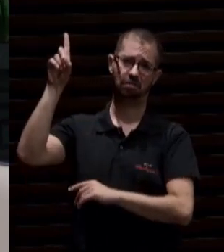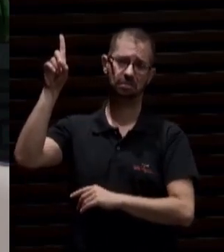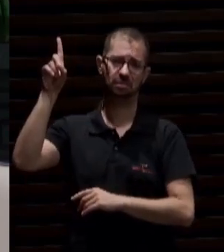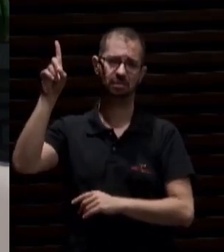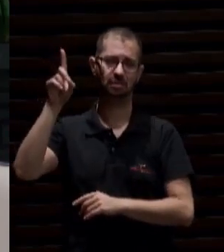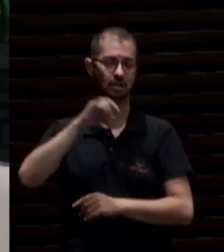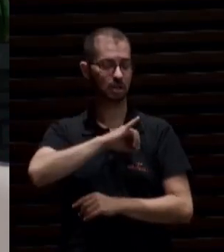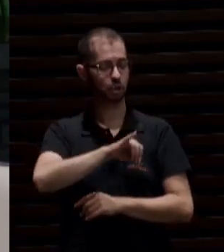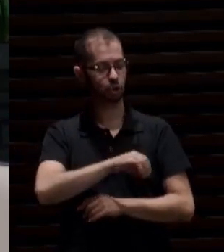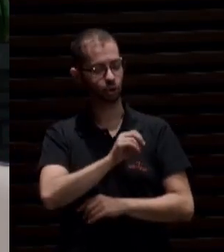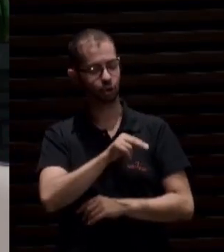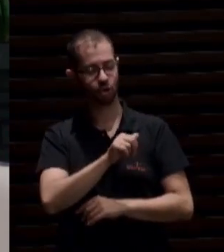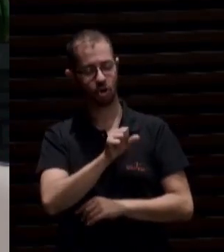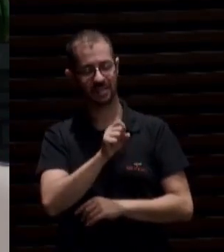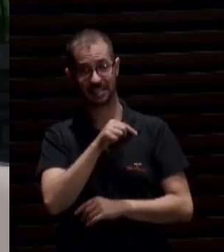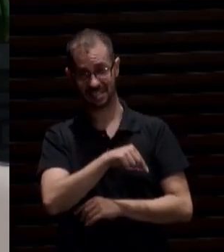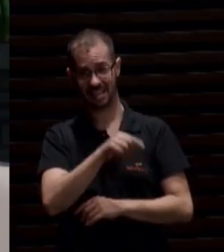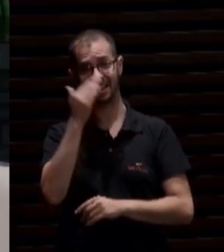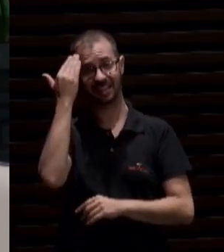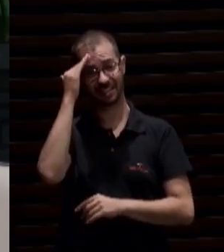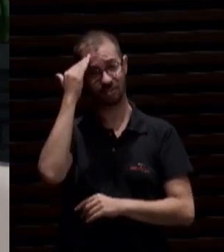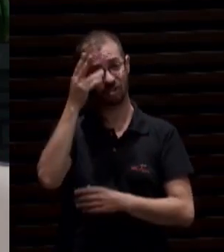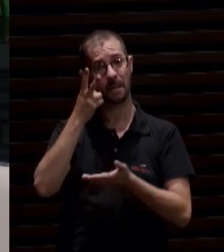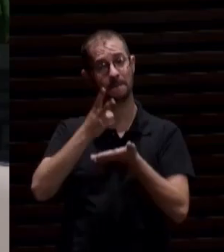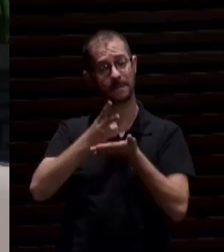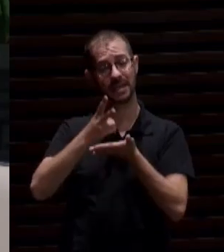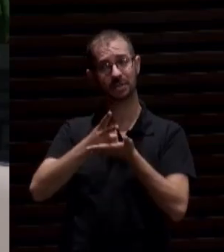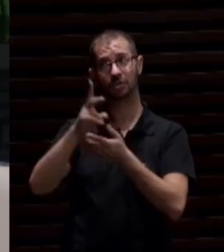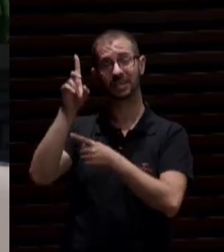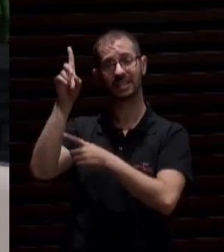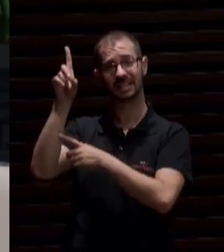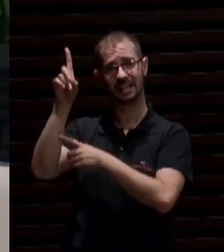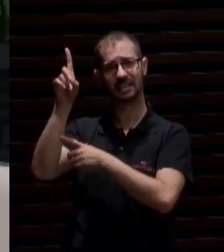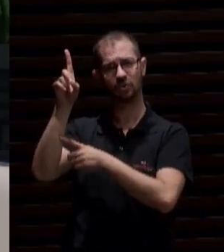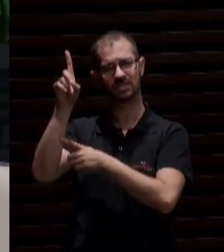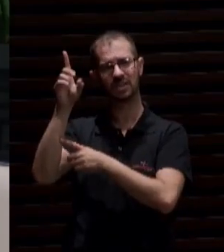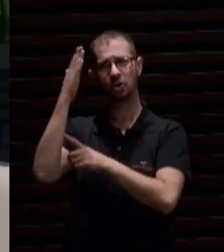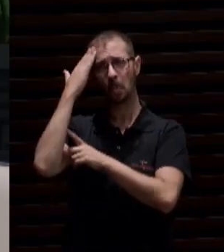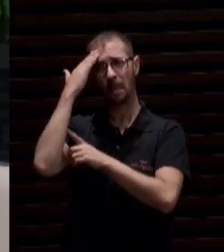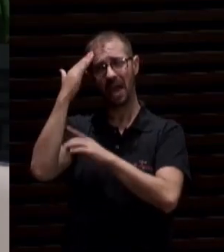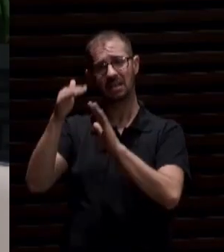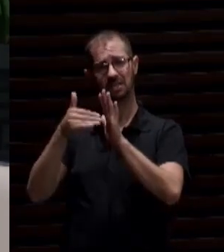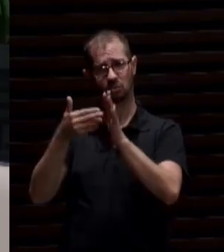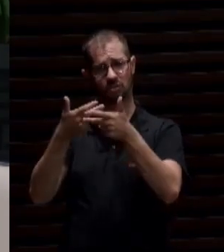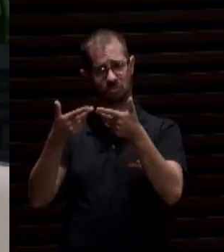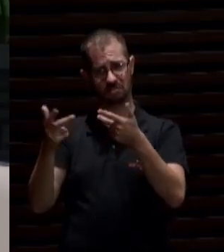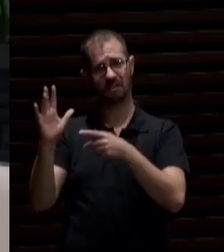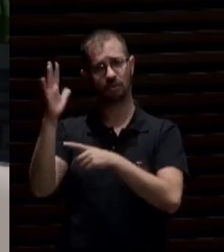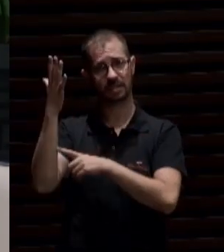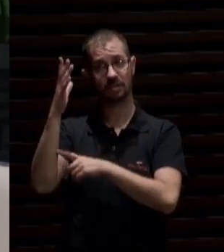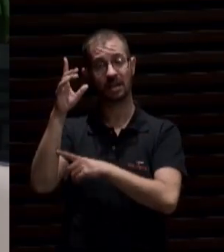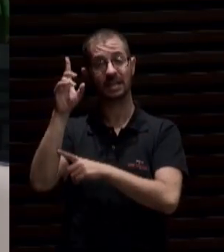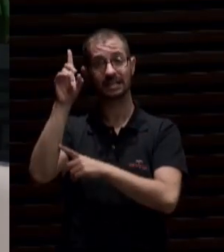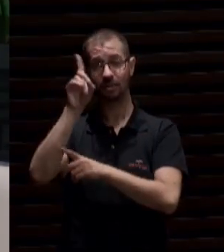Jonas, ele entendia que mesmo que Deus fosse o autor de tudo que estava acontecendo, Ele não havia sido abandonado pelo